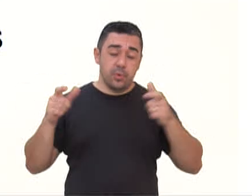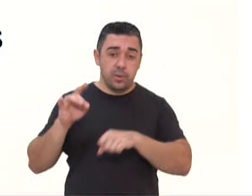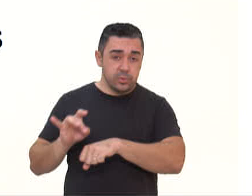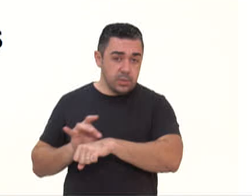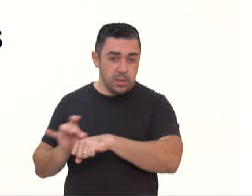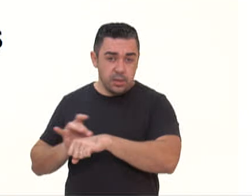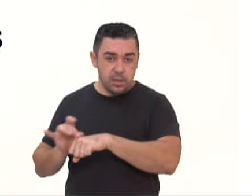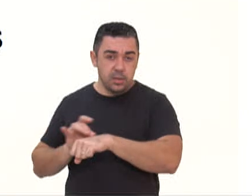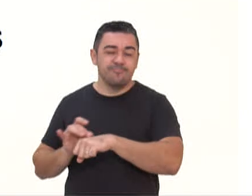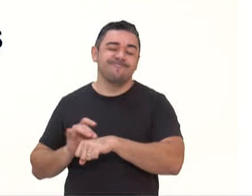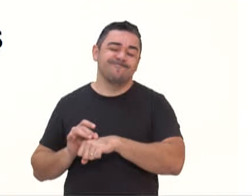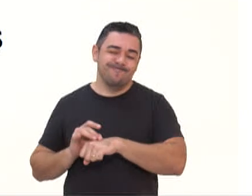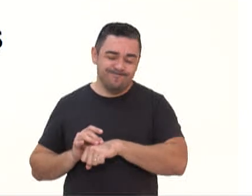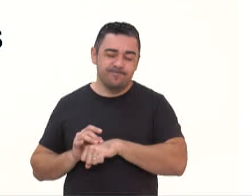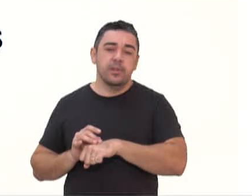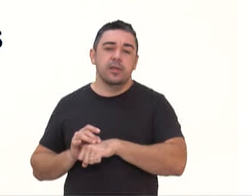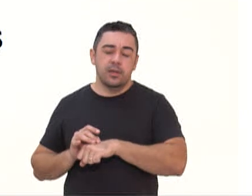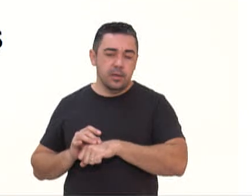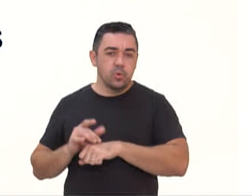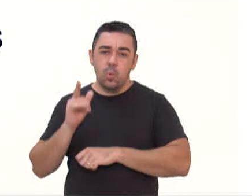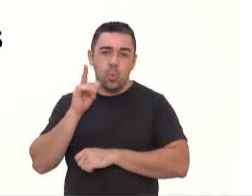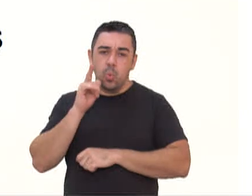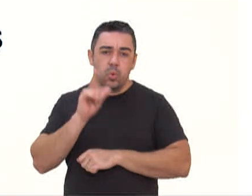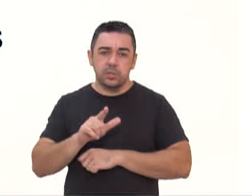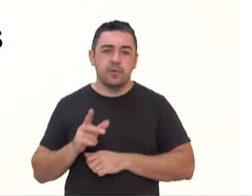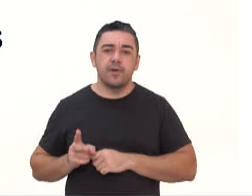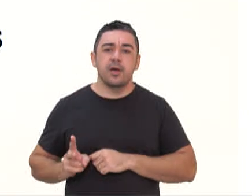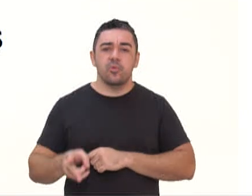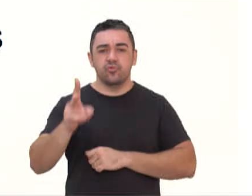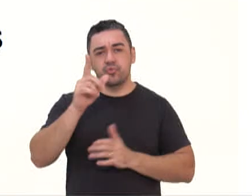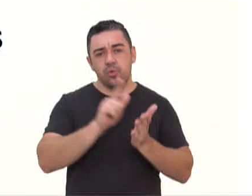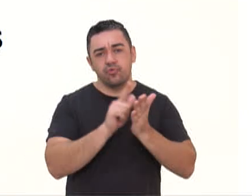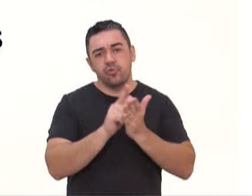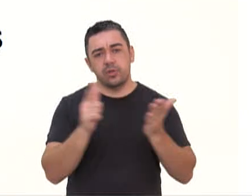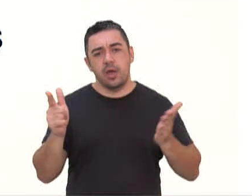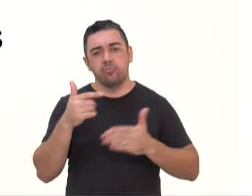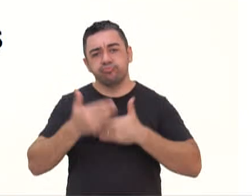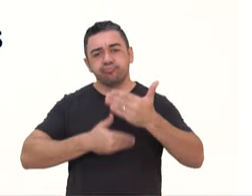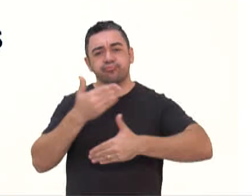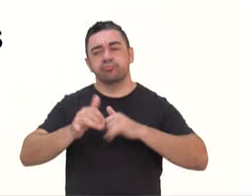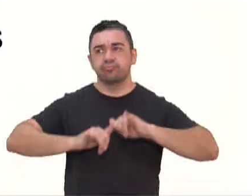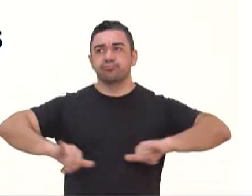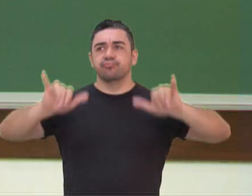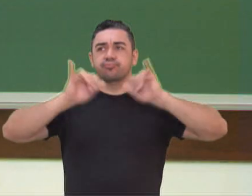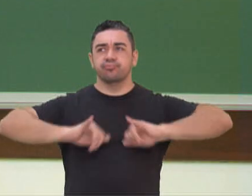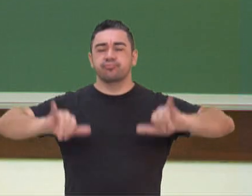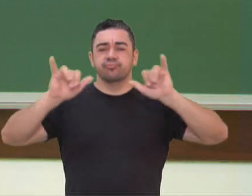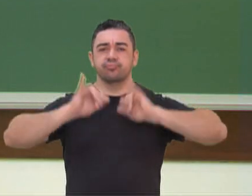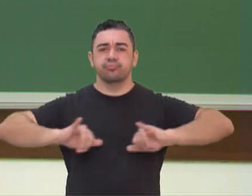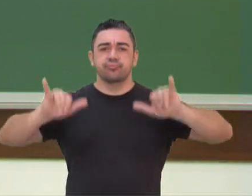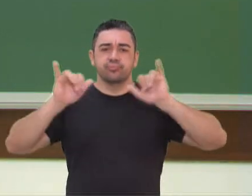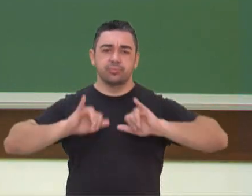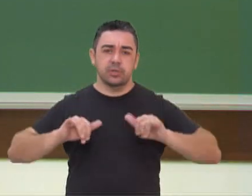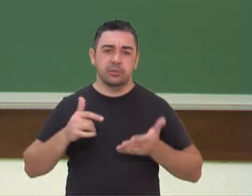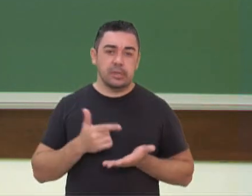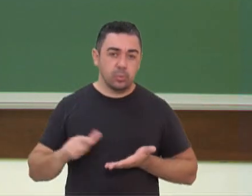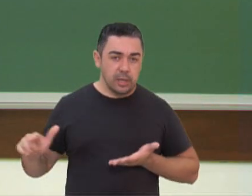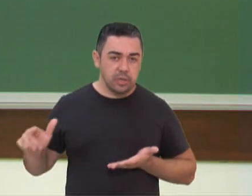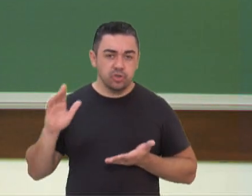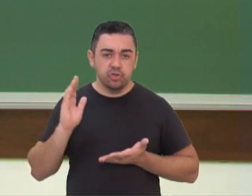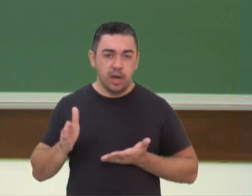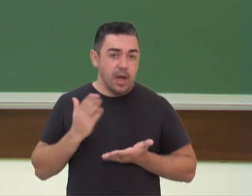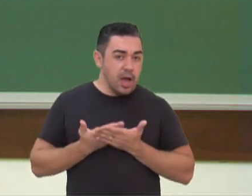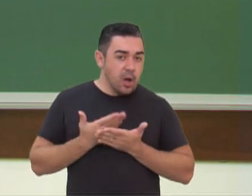negra impedia manter os custos das publicações por longos períodos. Você não tem, como a gente falou desde a